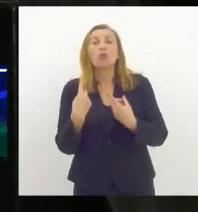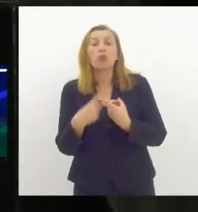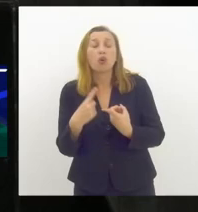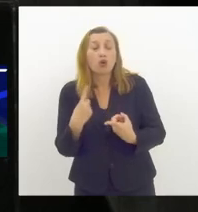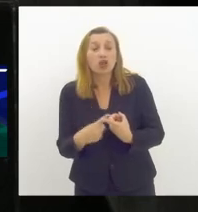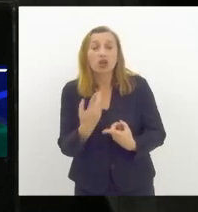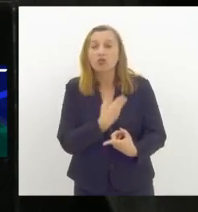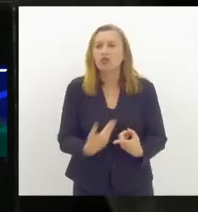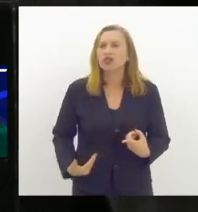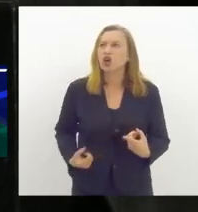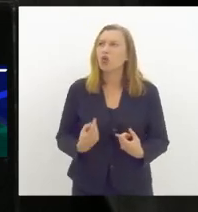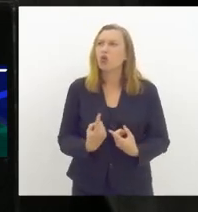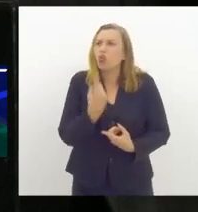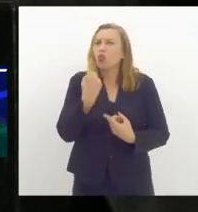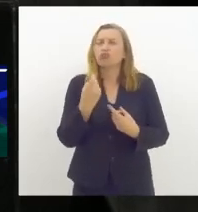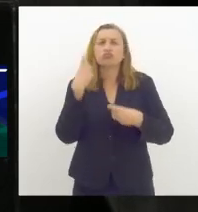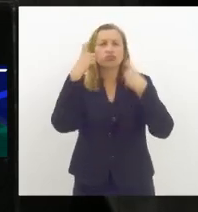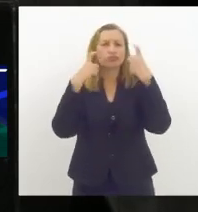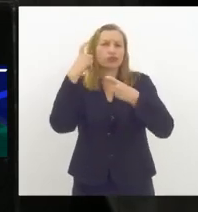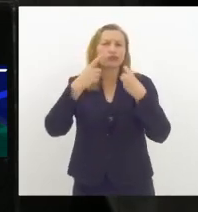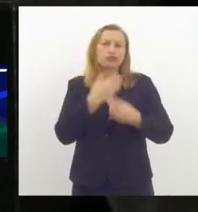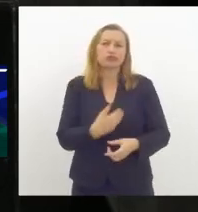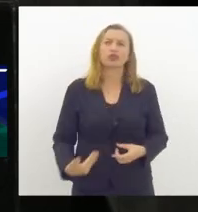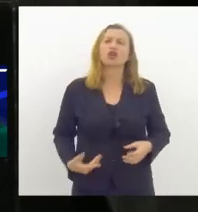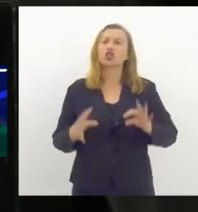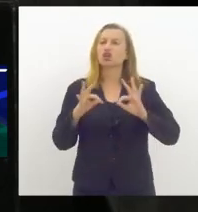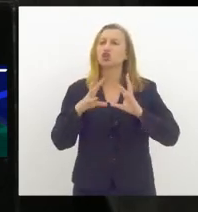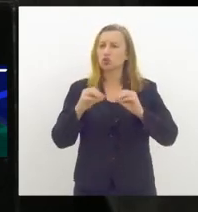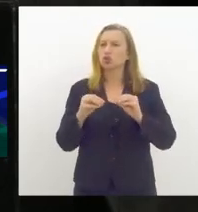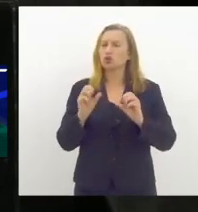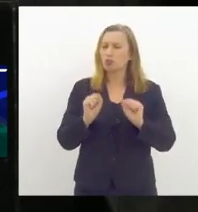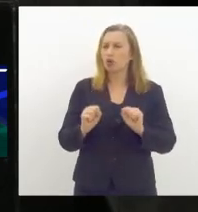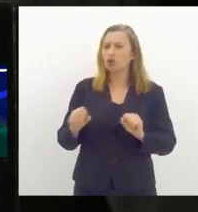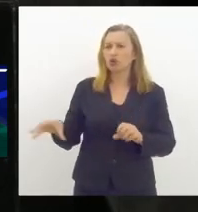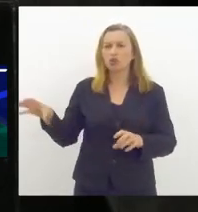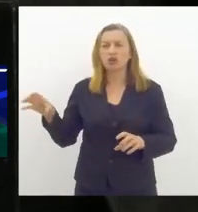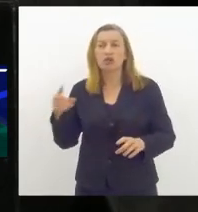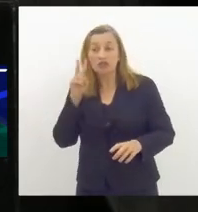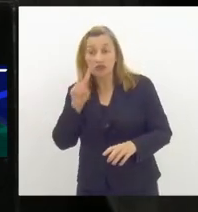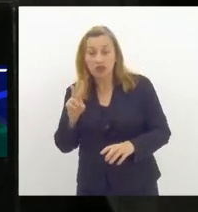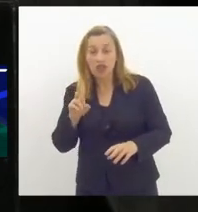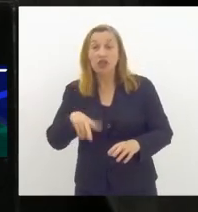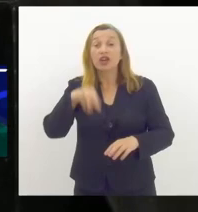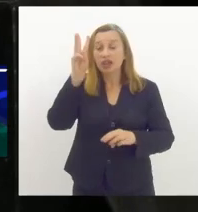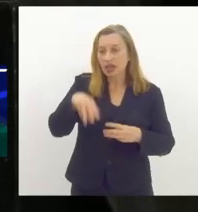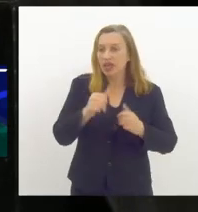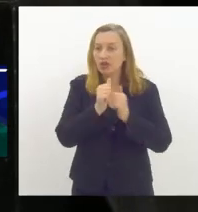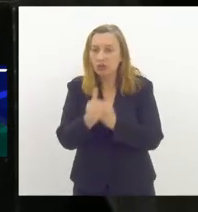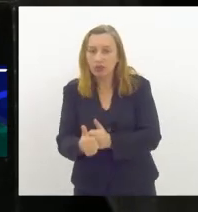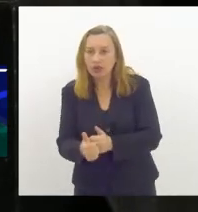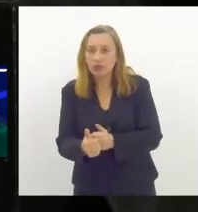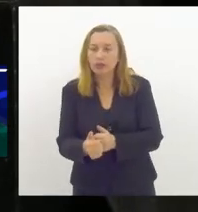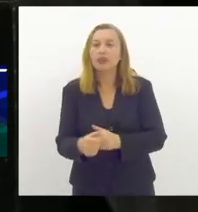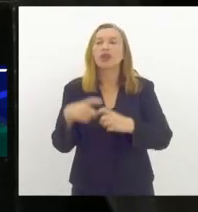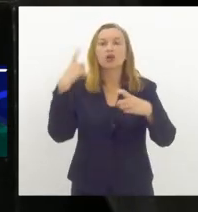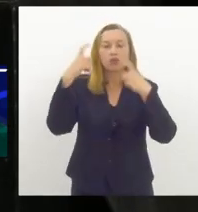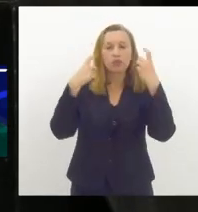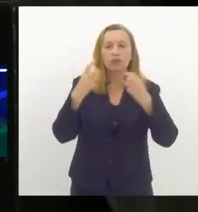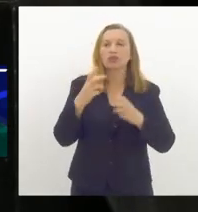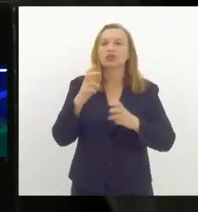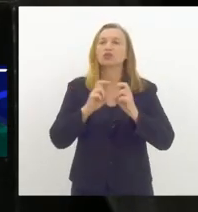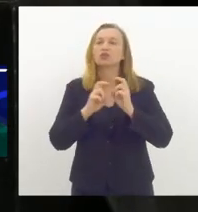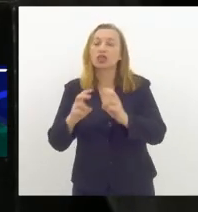governador a única preocupação do governador para que todos possam aqui ouvir que nos acompanha a única preocupação do governador com os trens